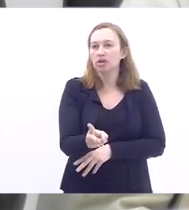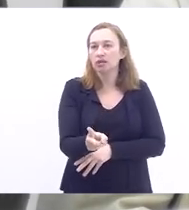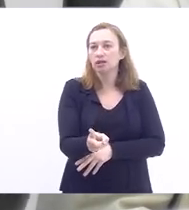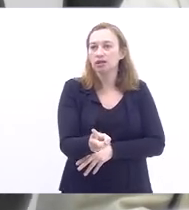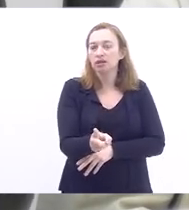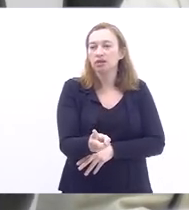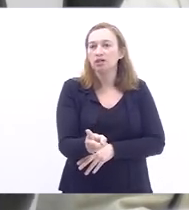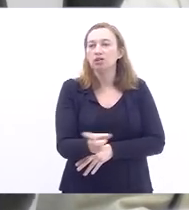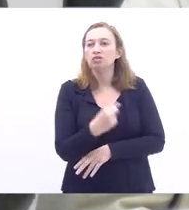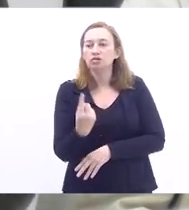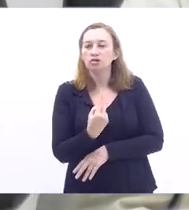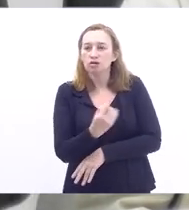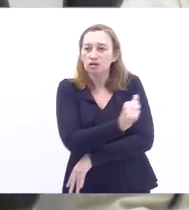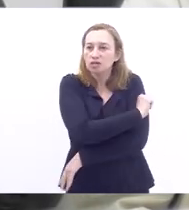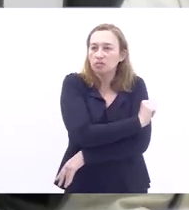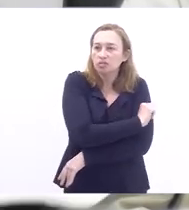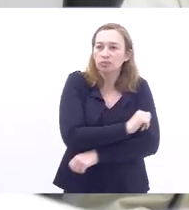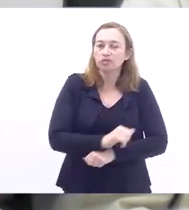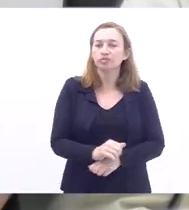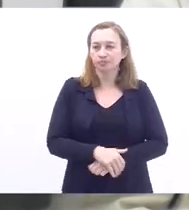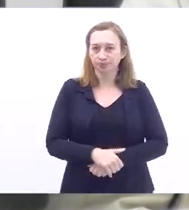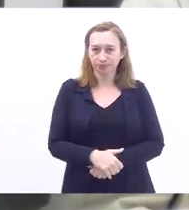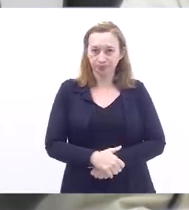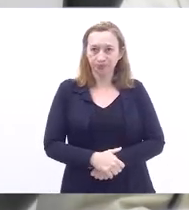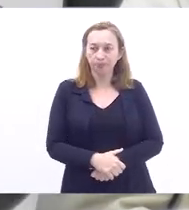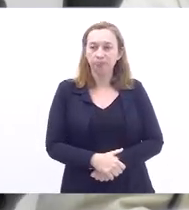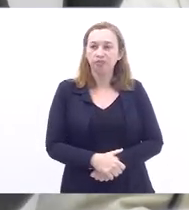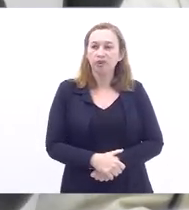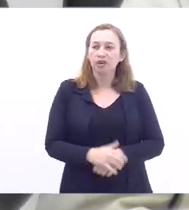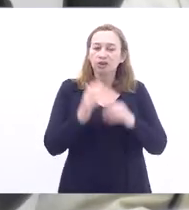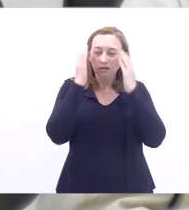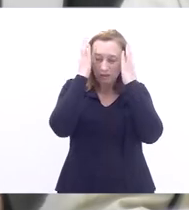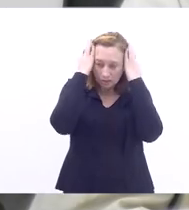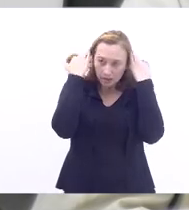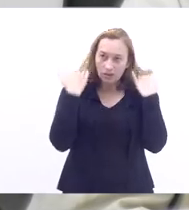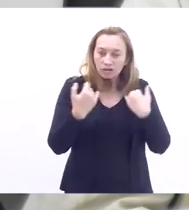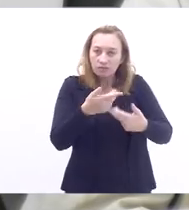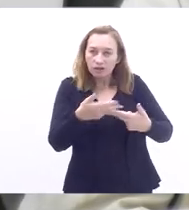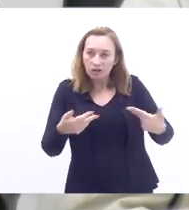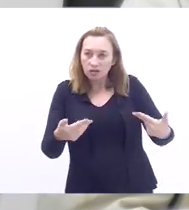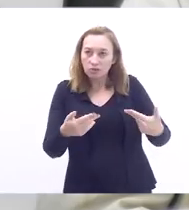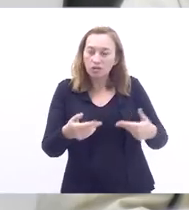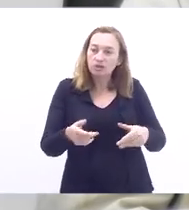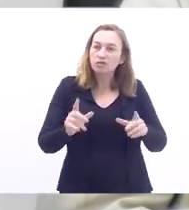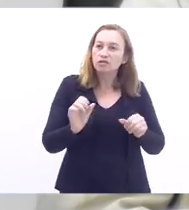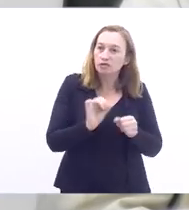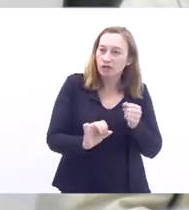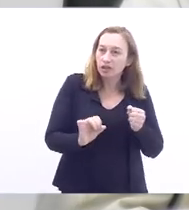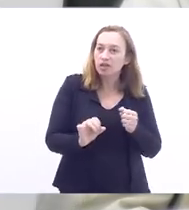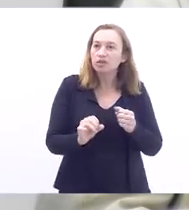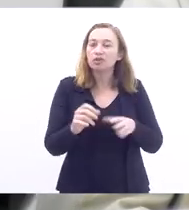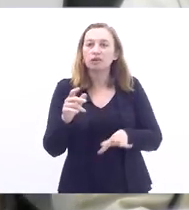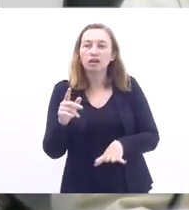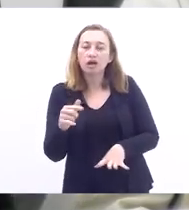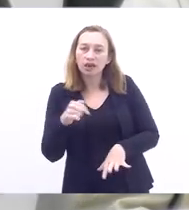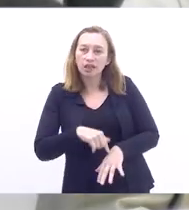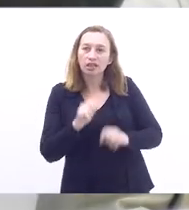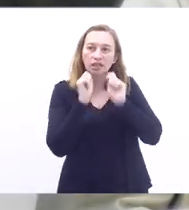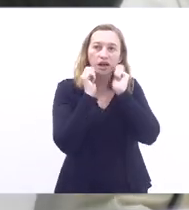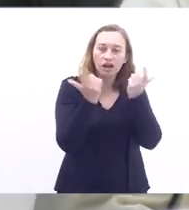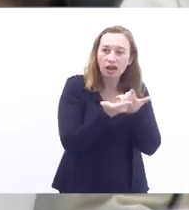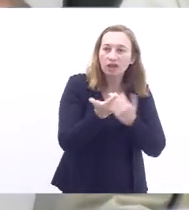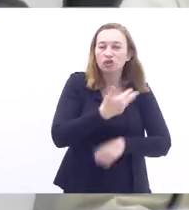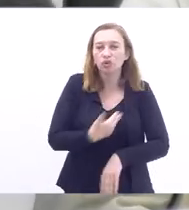dos nossos estudantes enfim sou muito as ações que são realizadas quanto habita político tanto aqui na leste